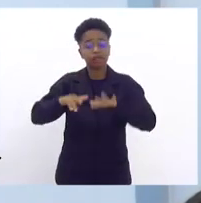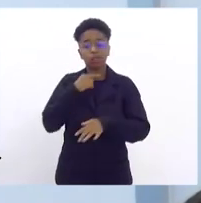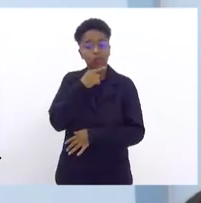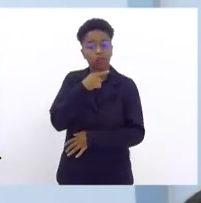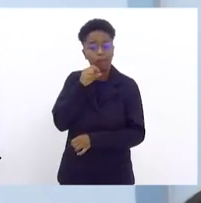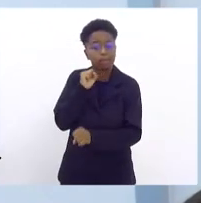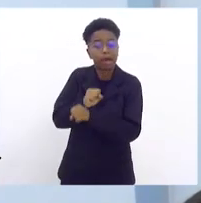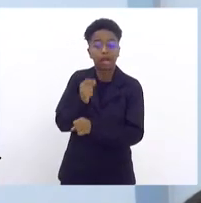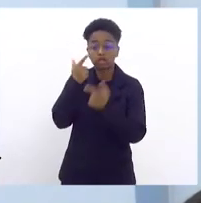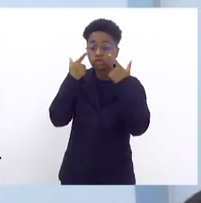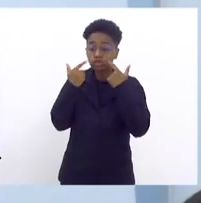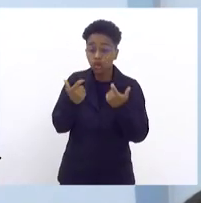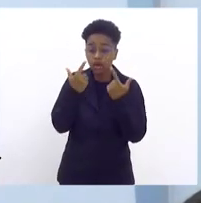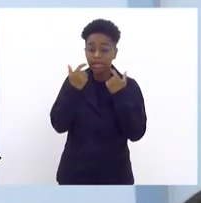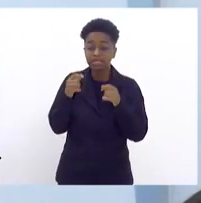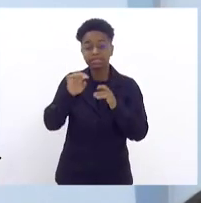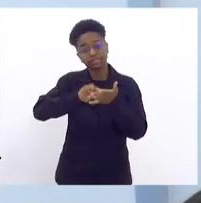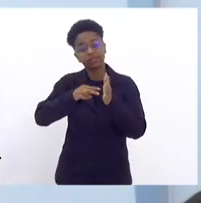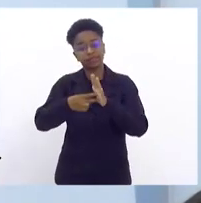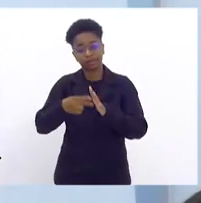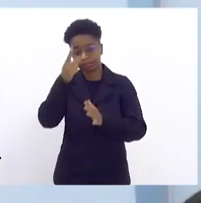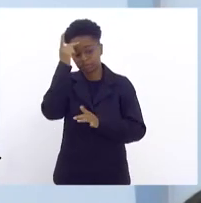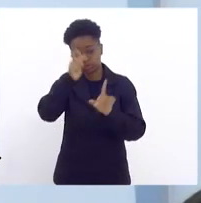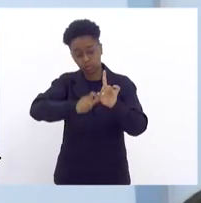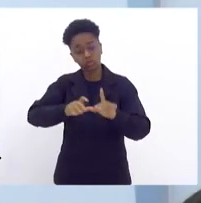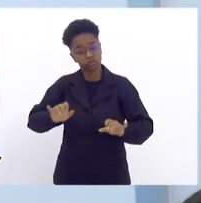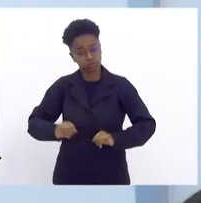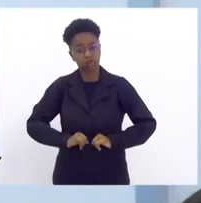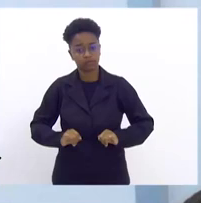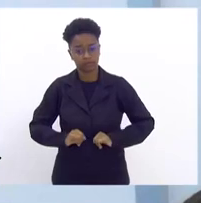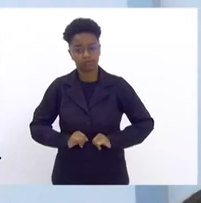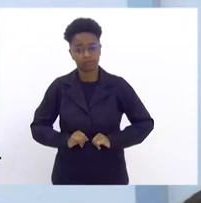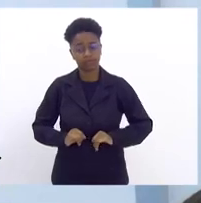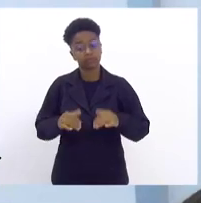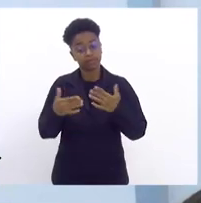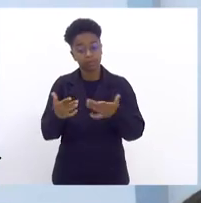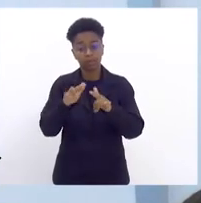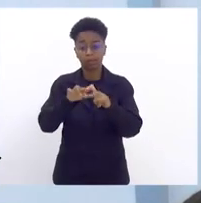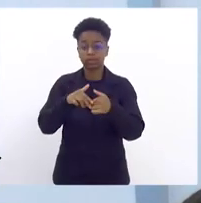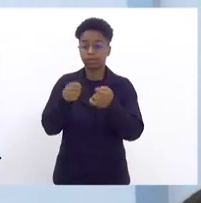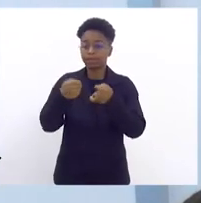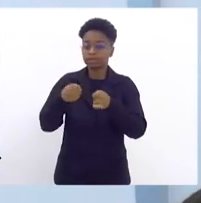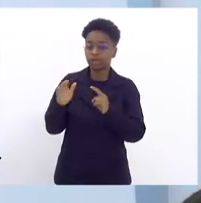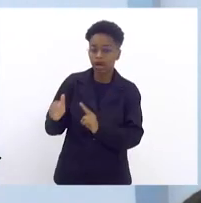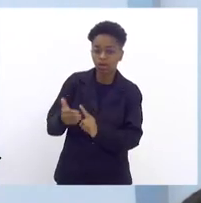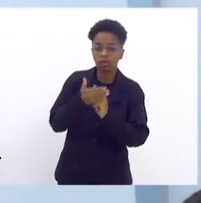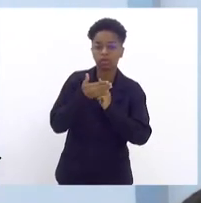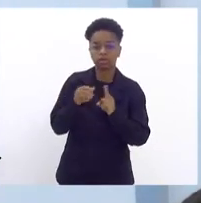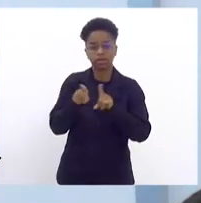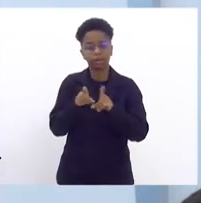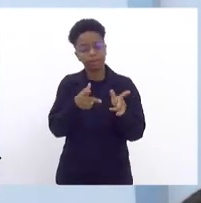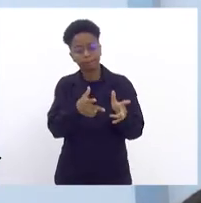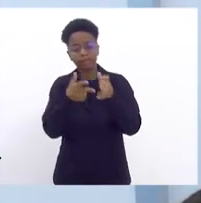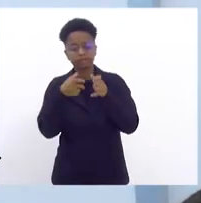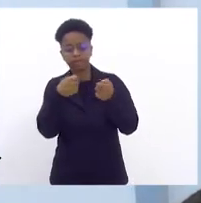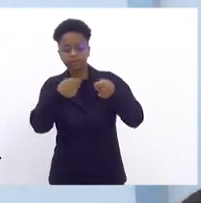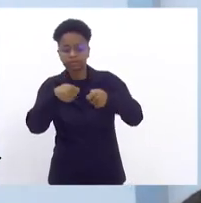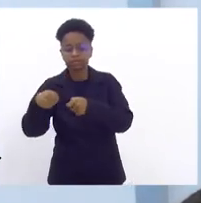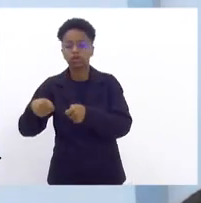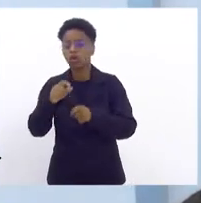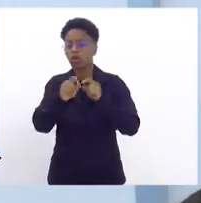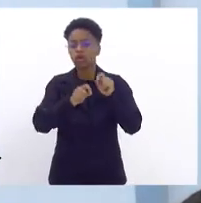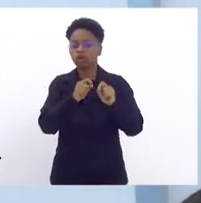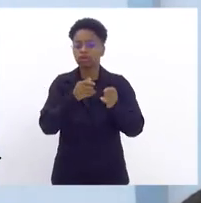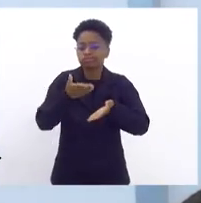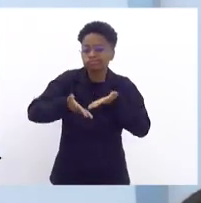ela está em sofrimento por isso a necessidade desse acolhimento de ter esse olhar de saber a necessidade as